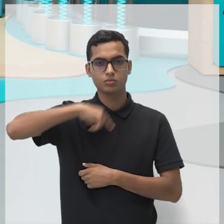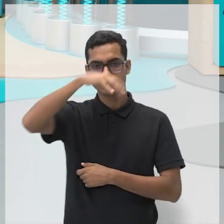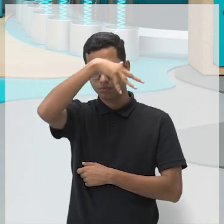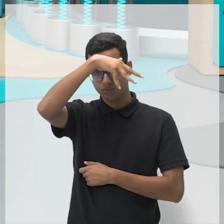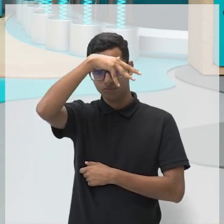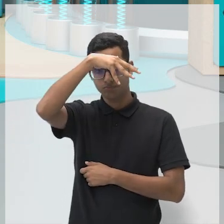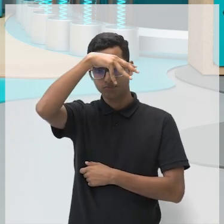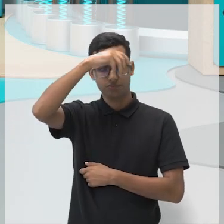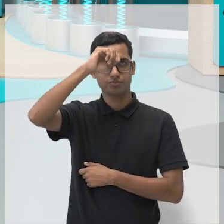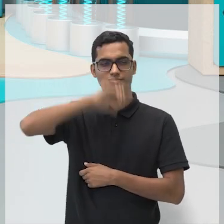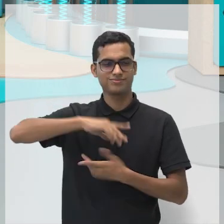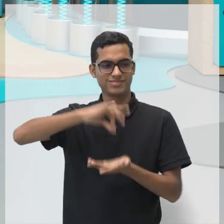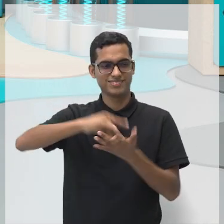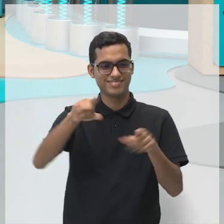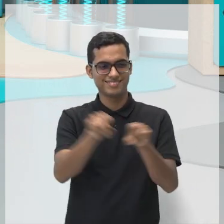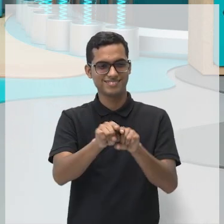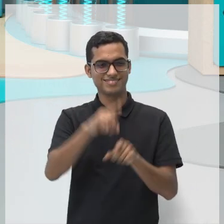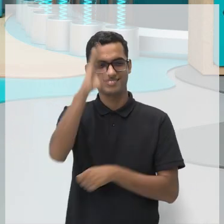solo brasileiro,